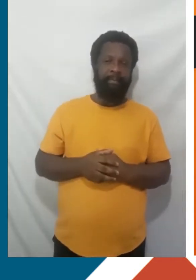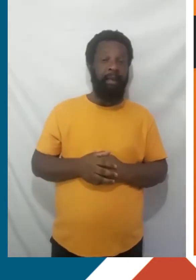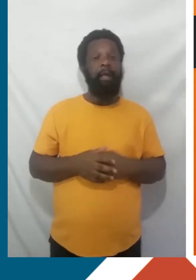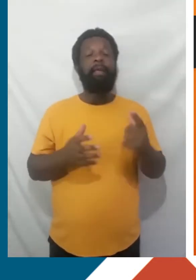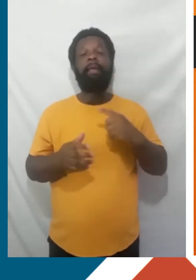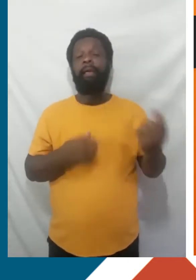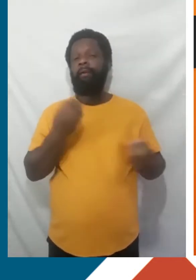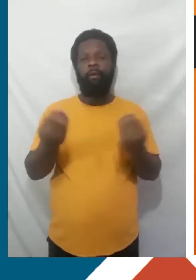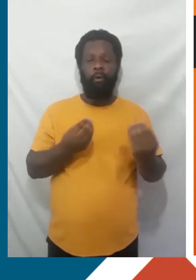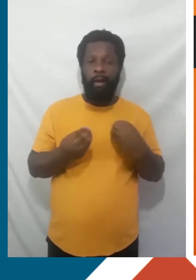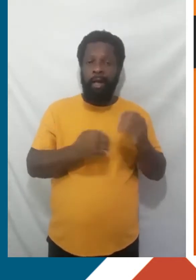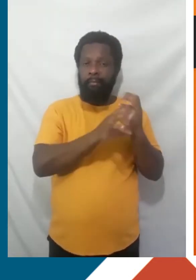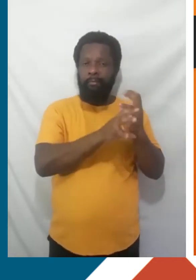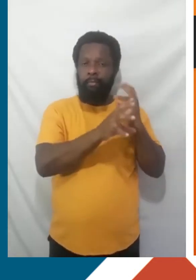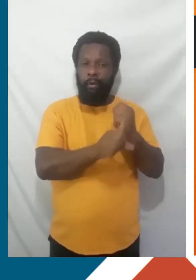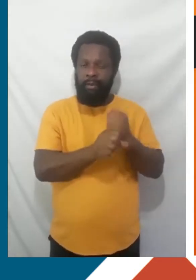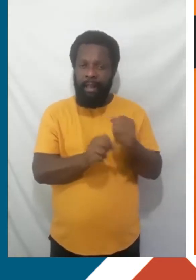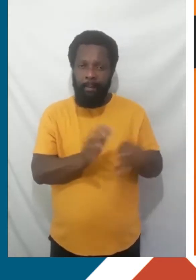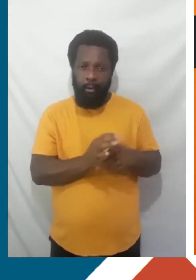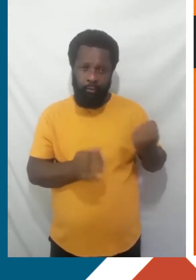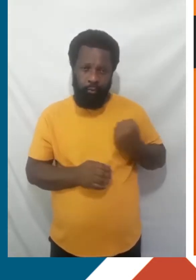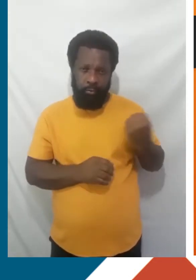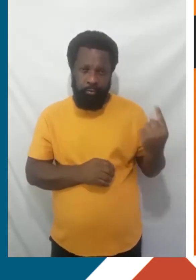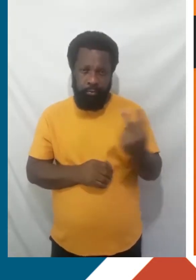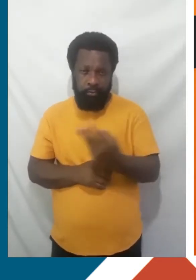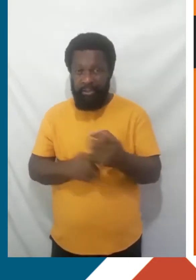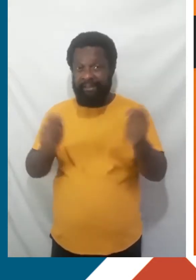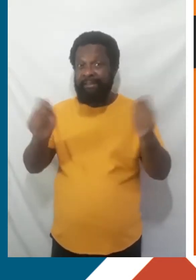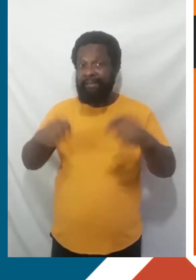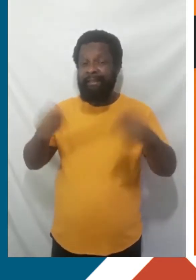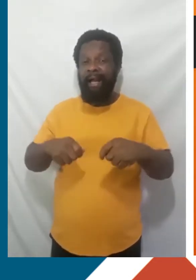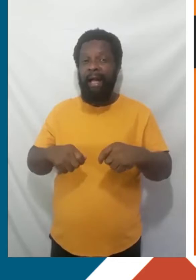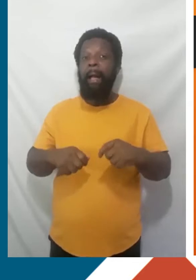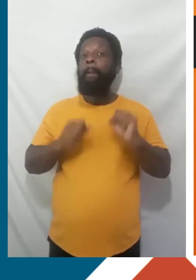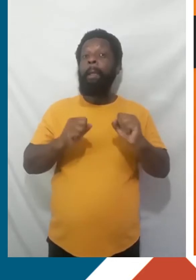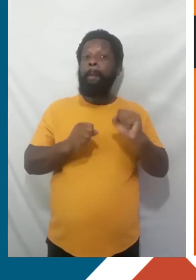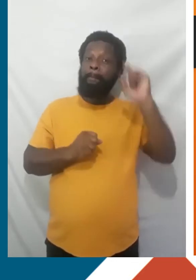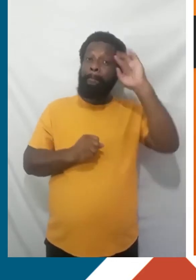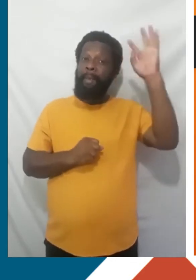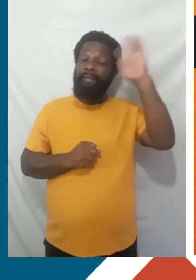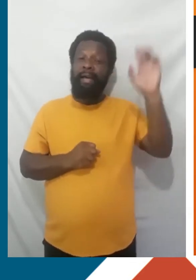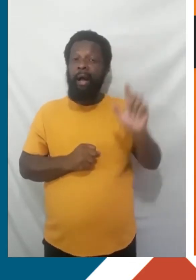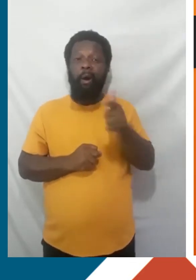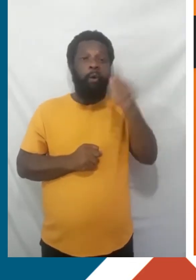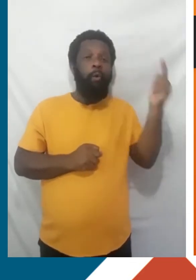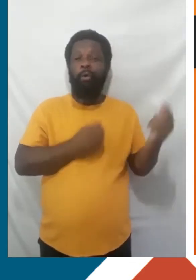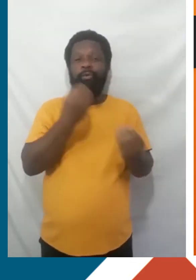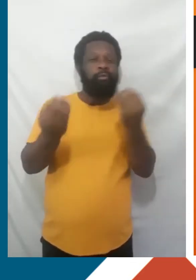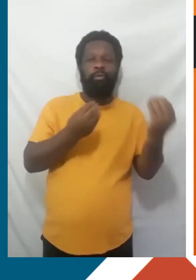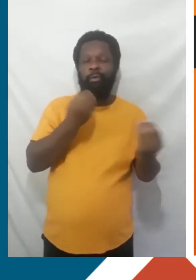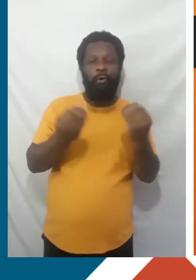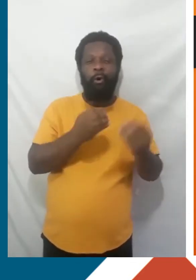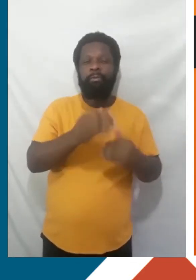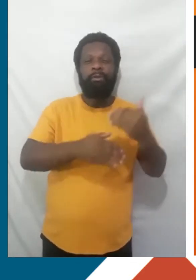situação onde a contagem por enumeração é algo viável e podemos pensar em uma outra forma